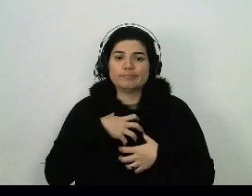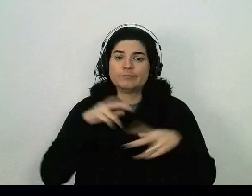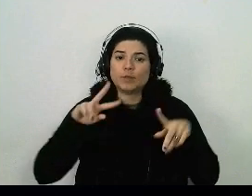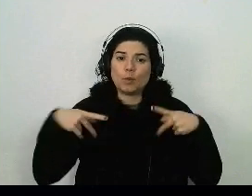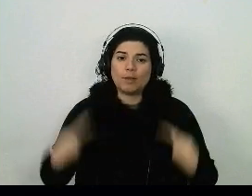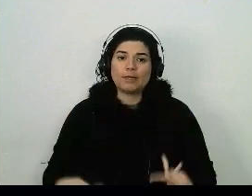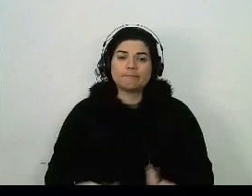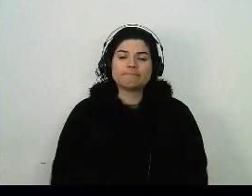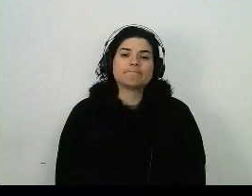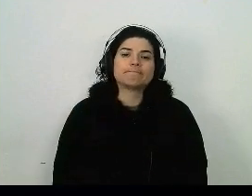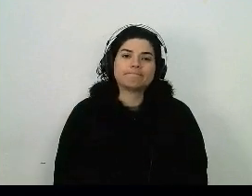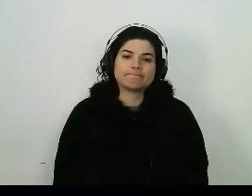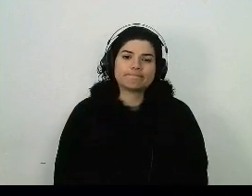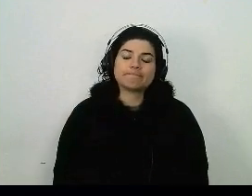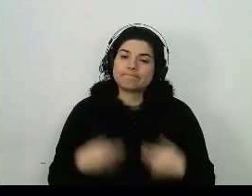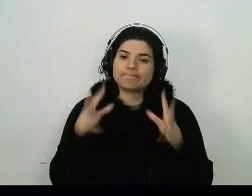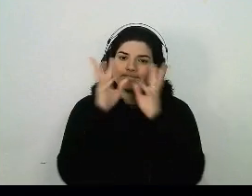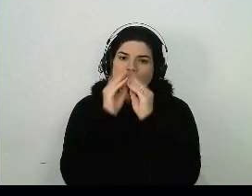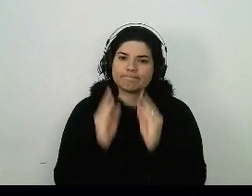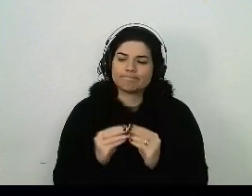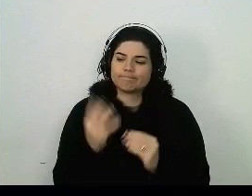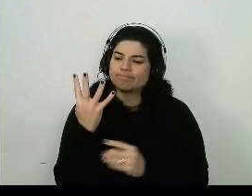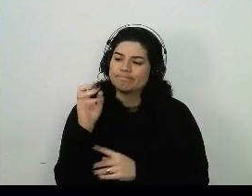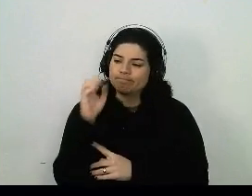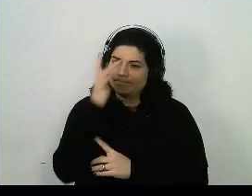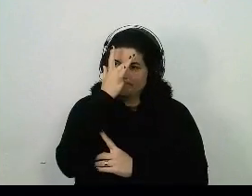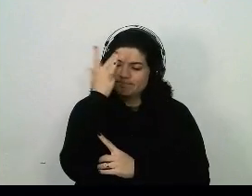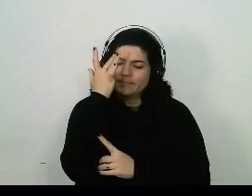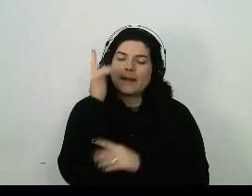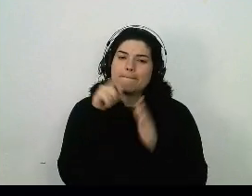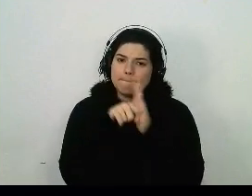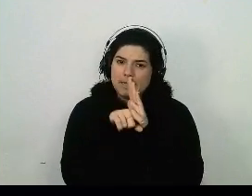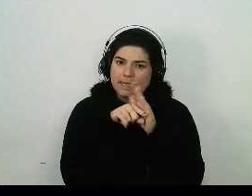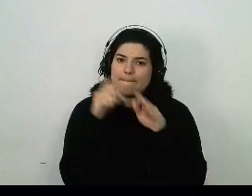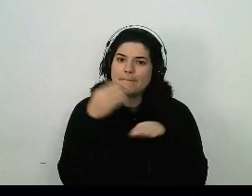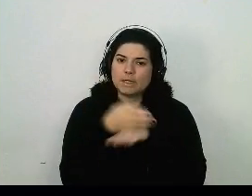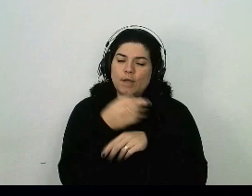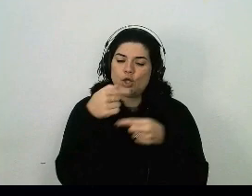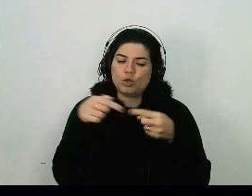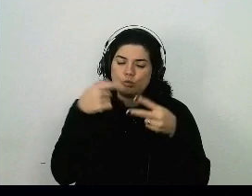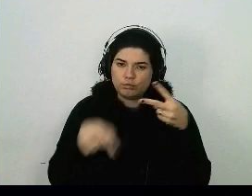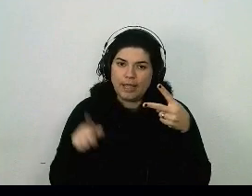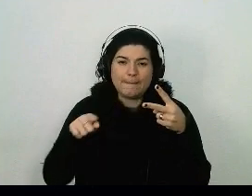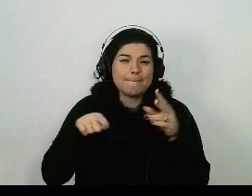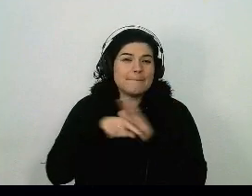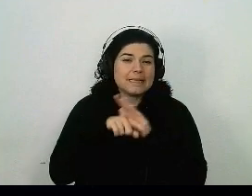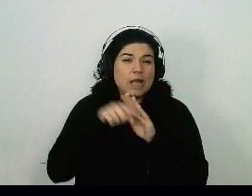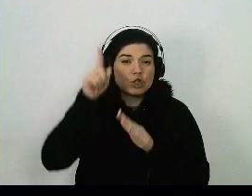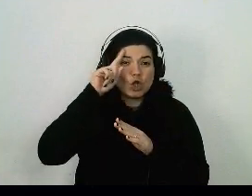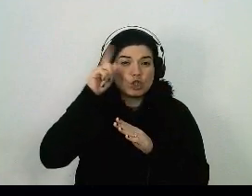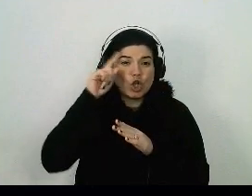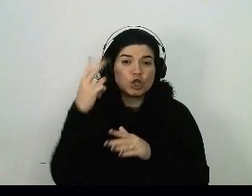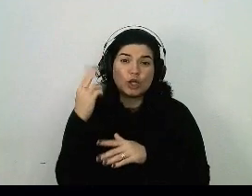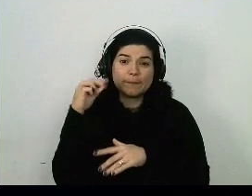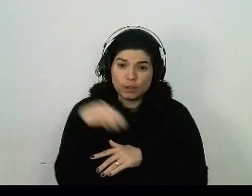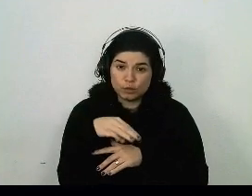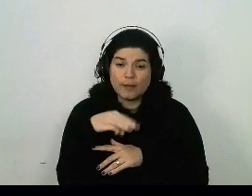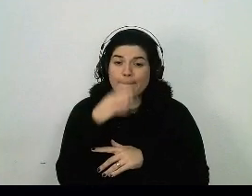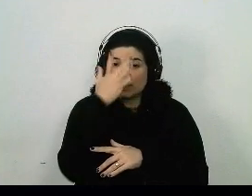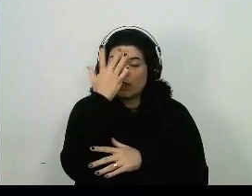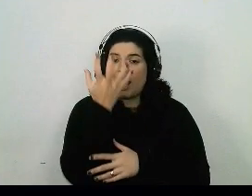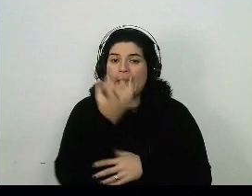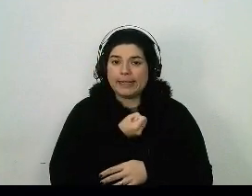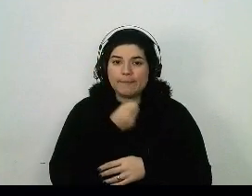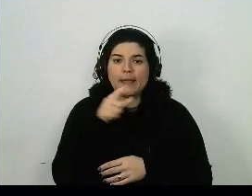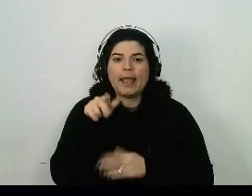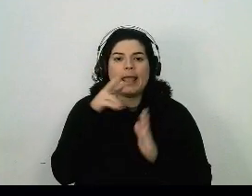em resumo foram 40 pessoas que participaram desse estudo duas semanas pesquisas diárias de dois minutos as pessoas recebiam um relatório